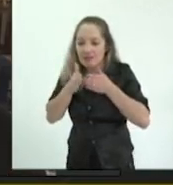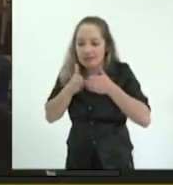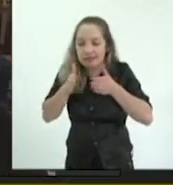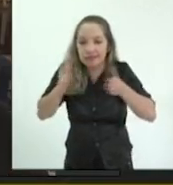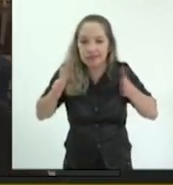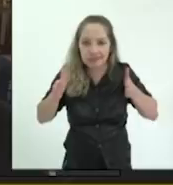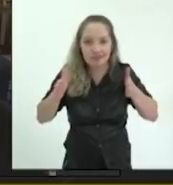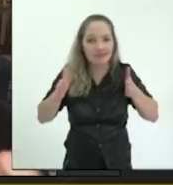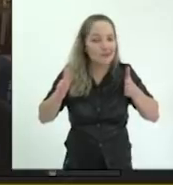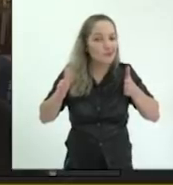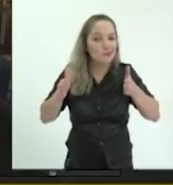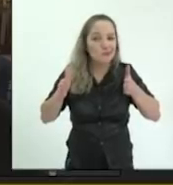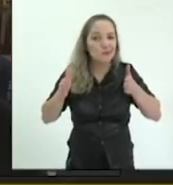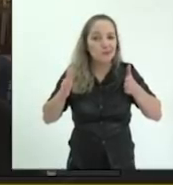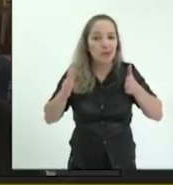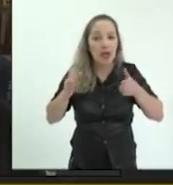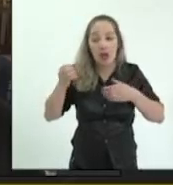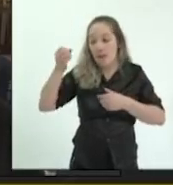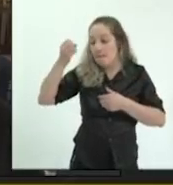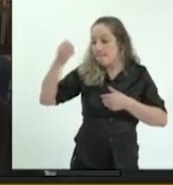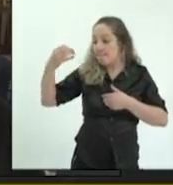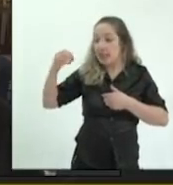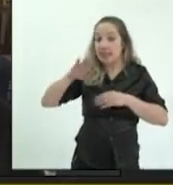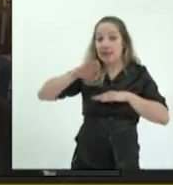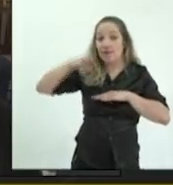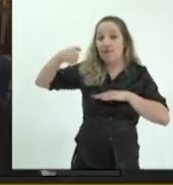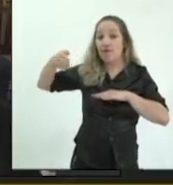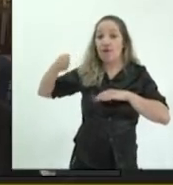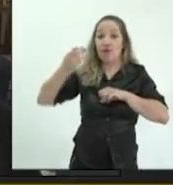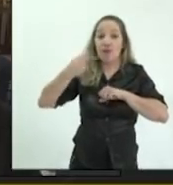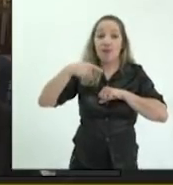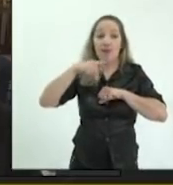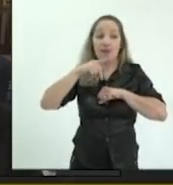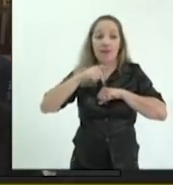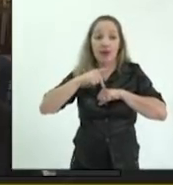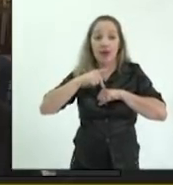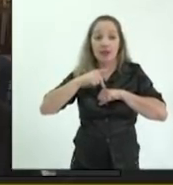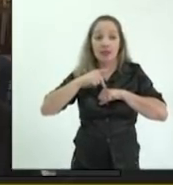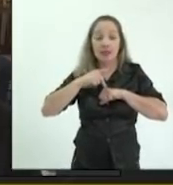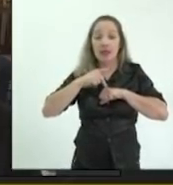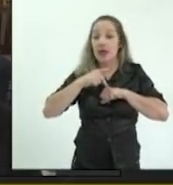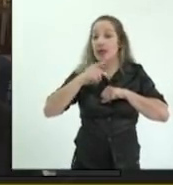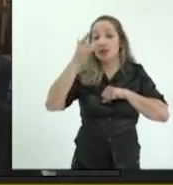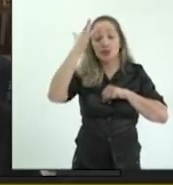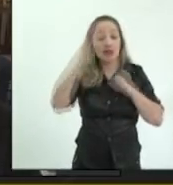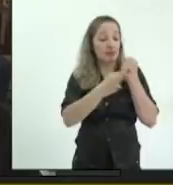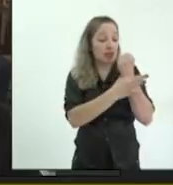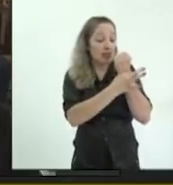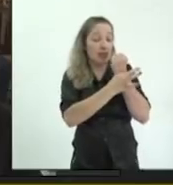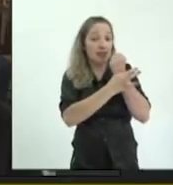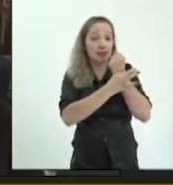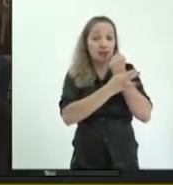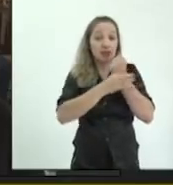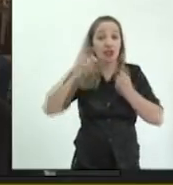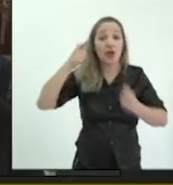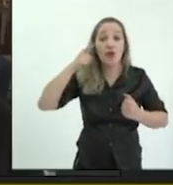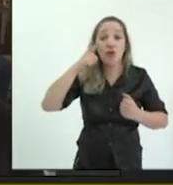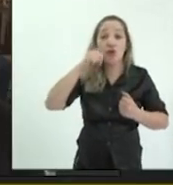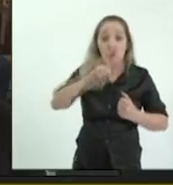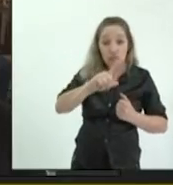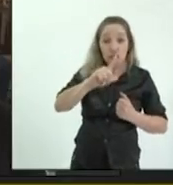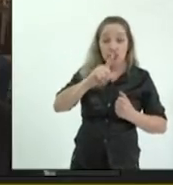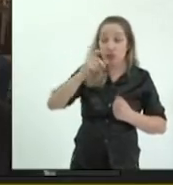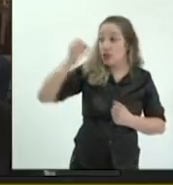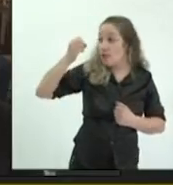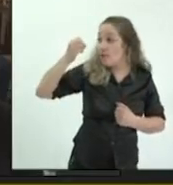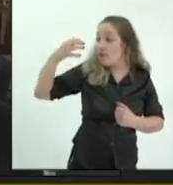exterior, você não pode ter certeza, nenhuma garantia de que você vai conseguir embarcar, que ele vai existir. Então, por isso que eu digo